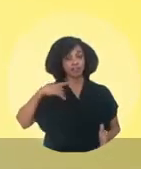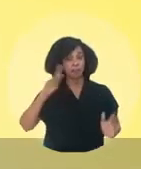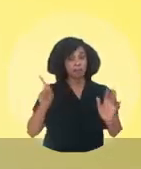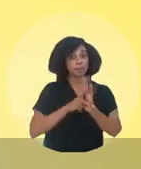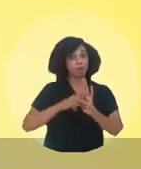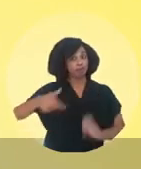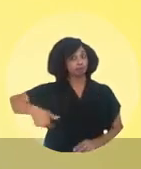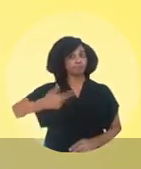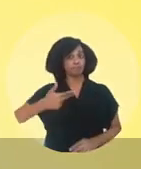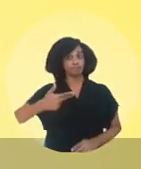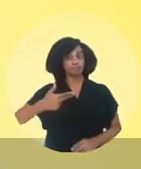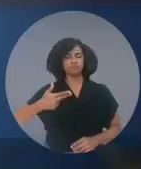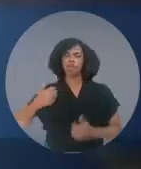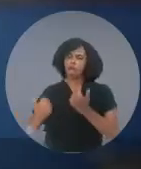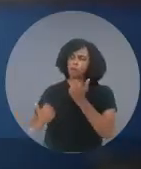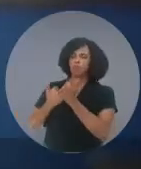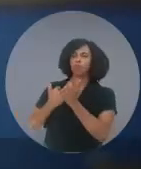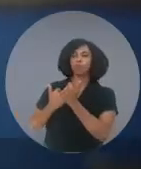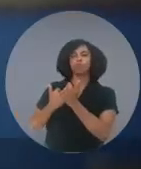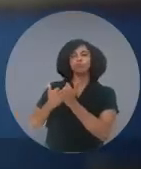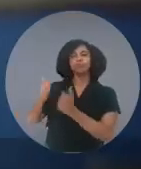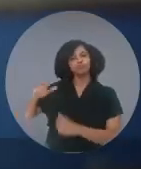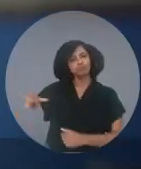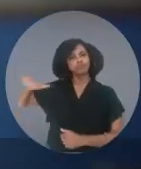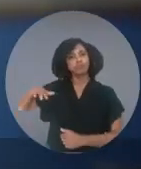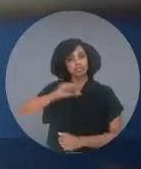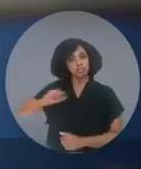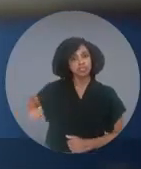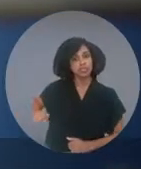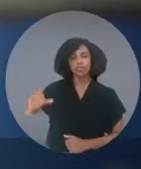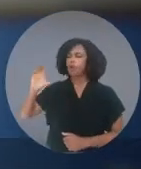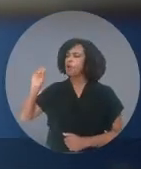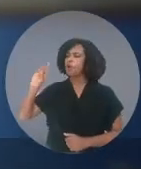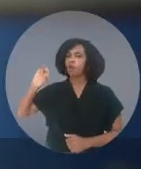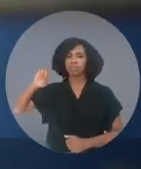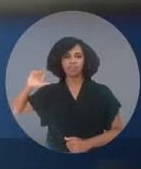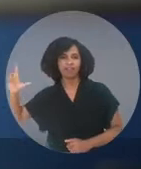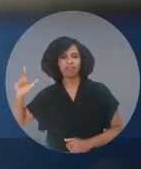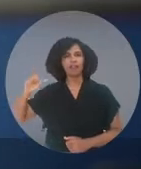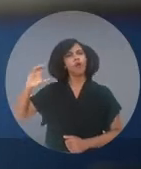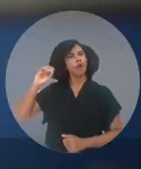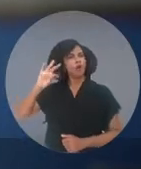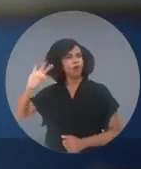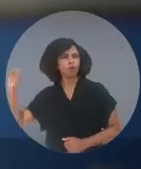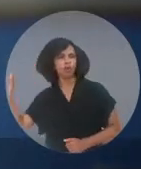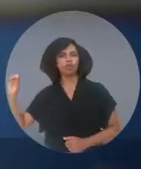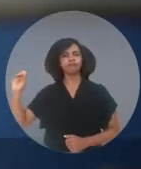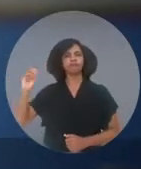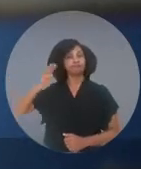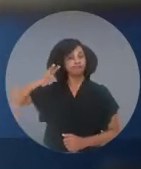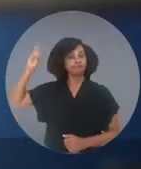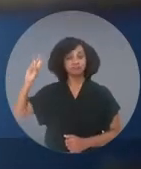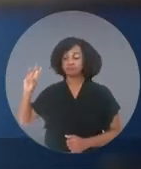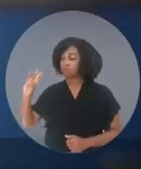para a realização de cirurgias eletivas. Com o apoio dos nossos senadores Ângelo Coronel, Otto Alencar,